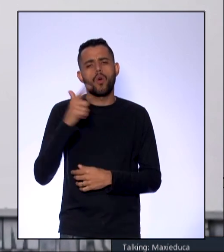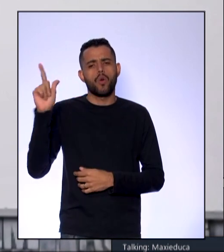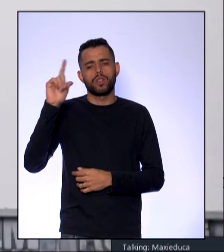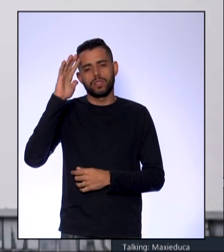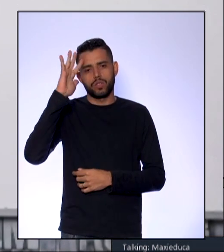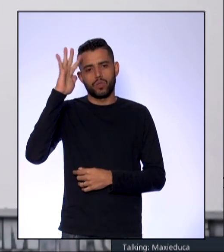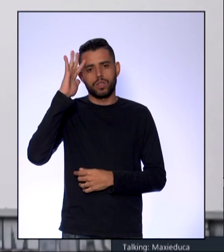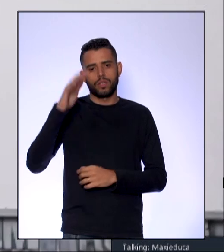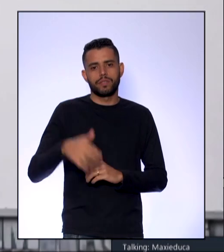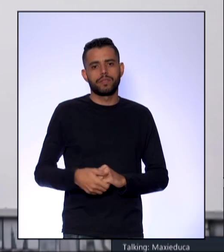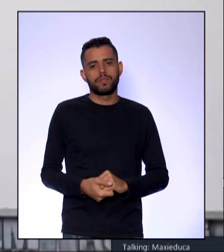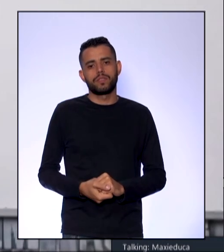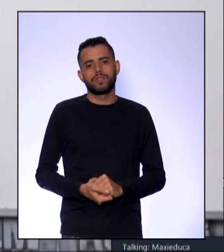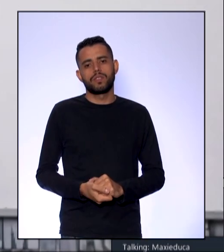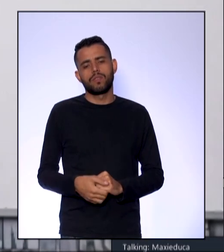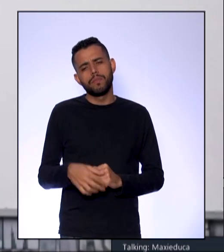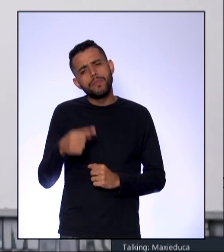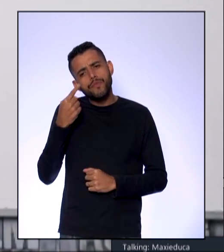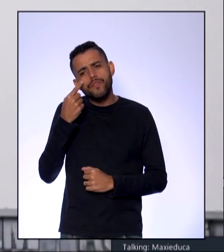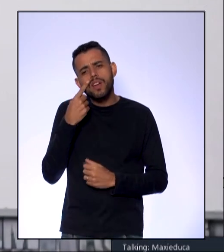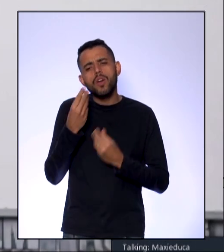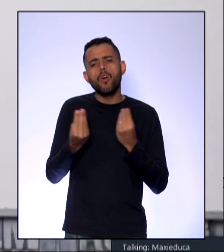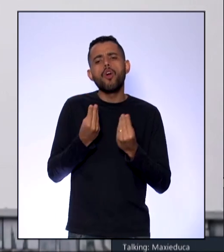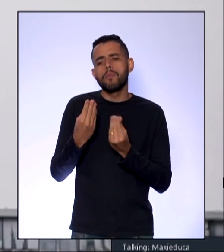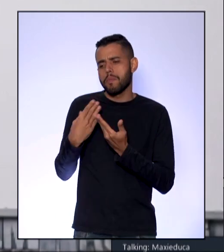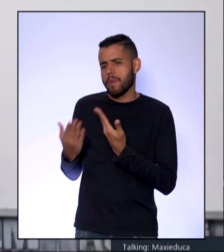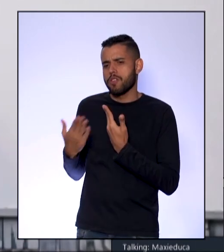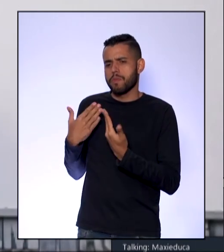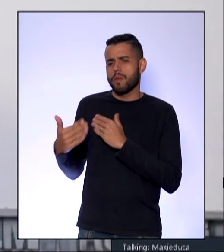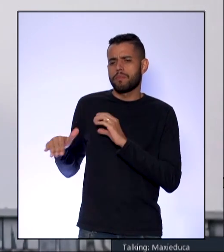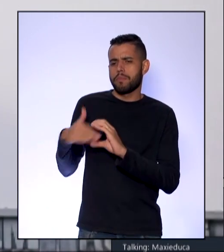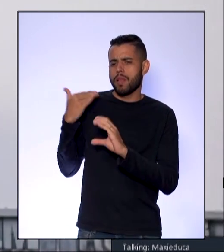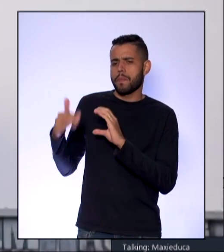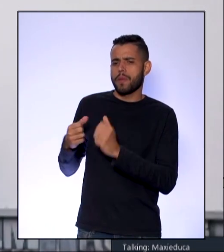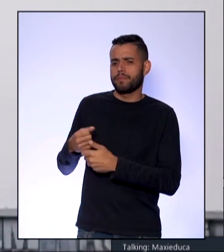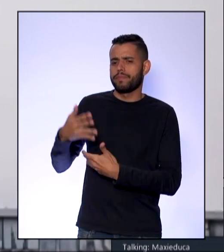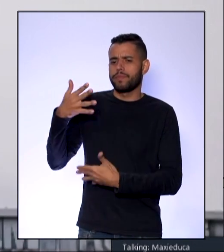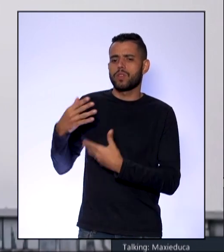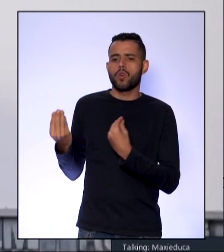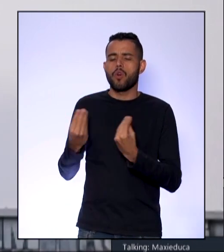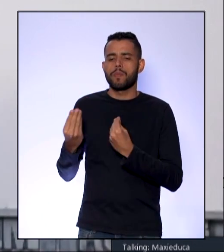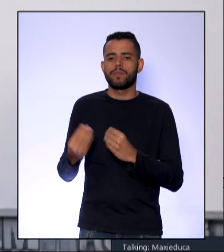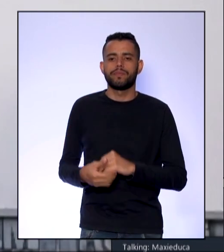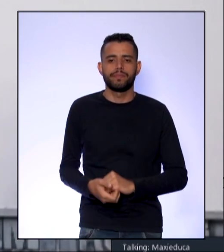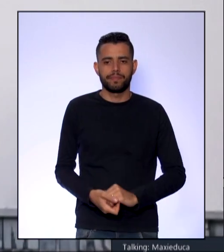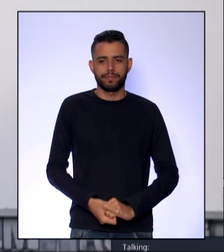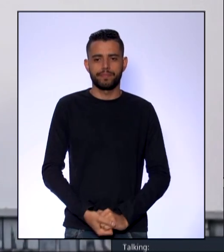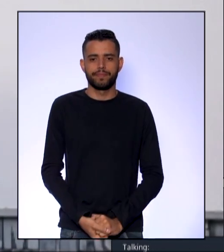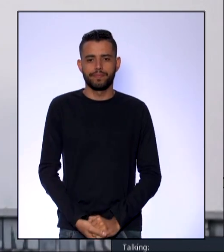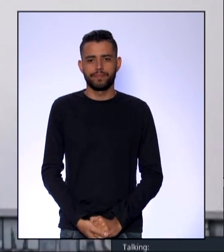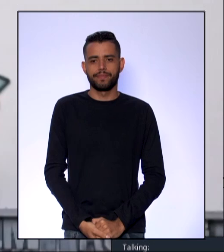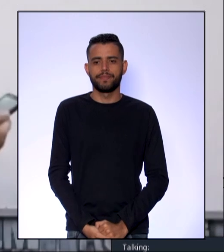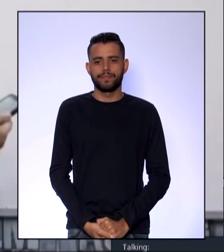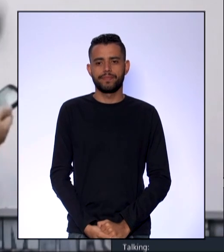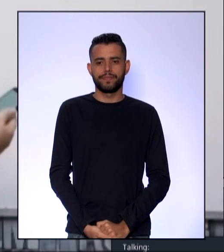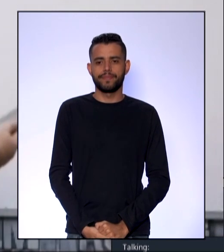que antes disso, nós vamos ver como está a nossa interação.